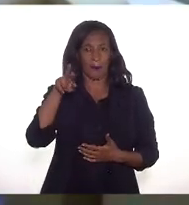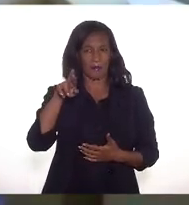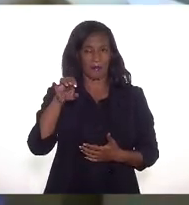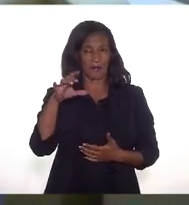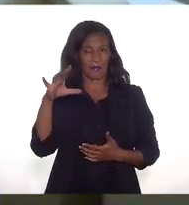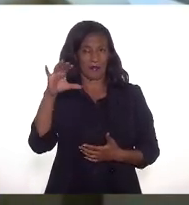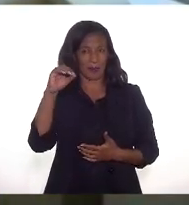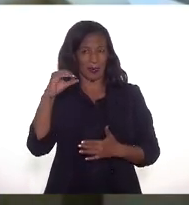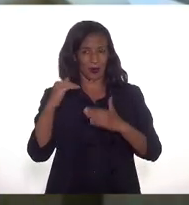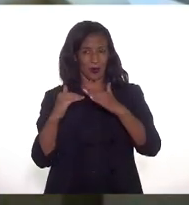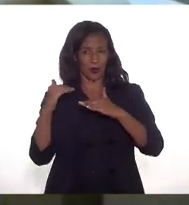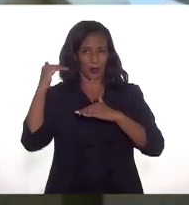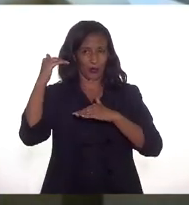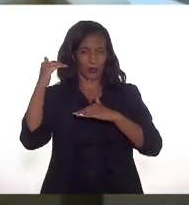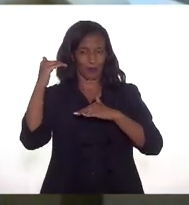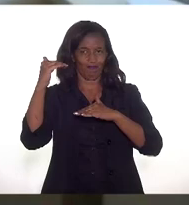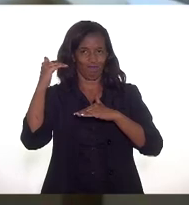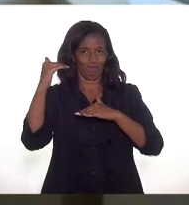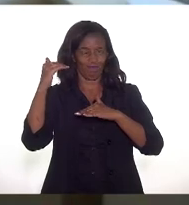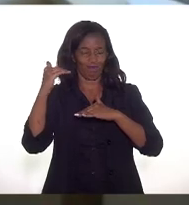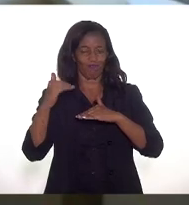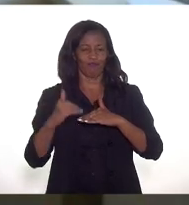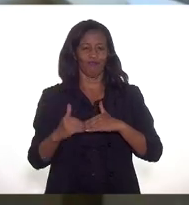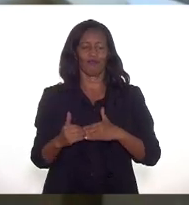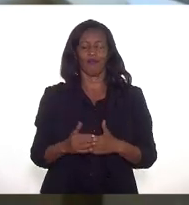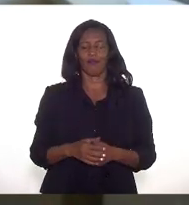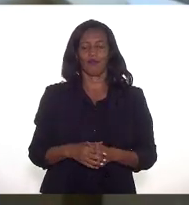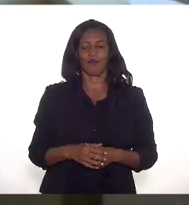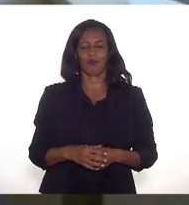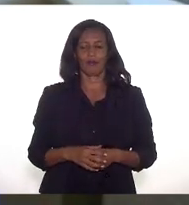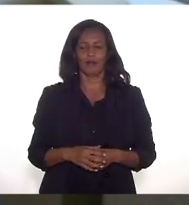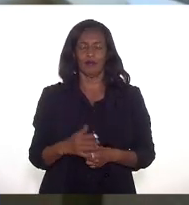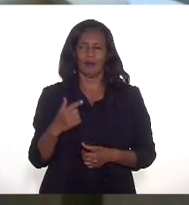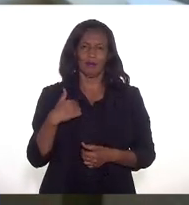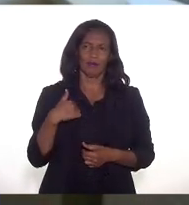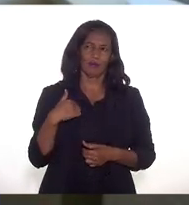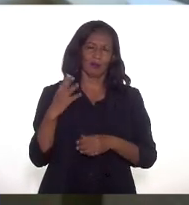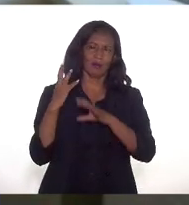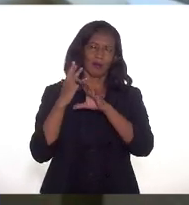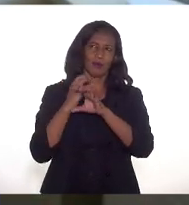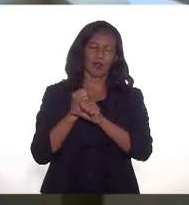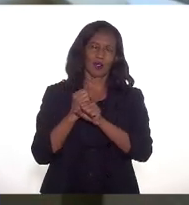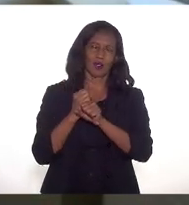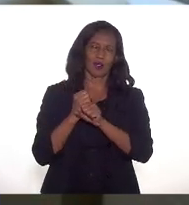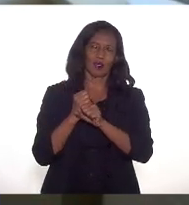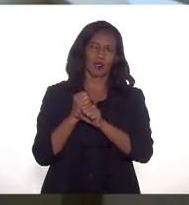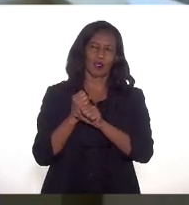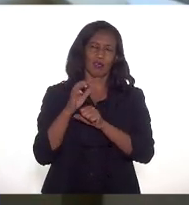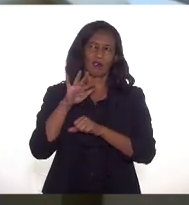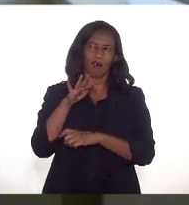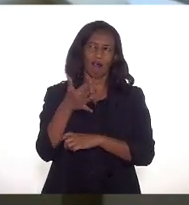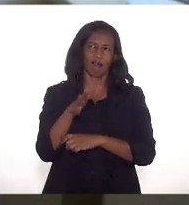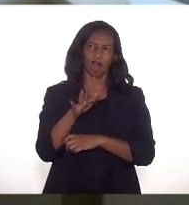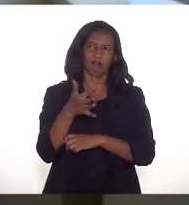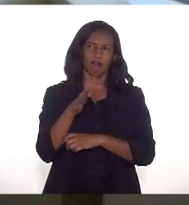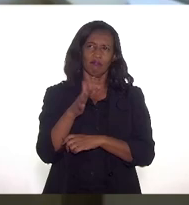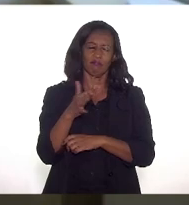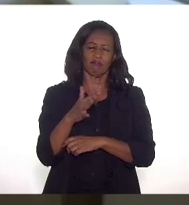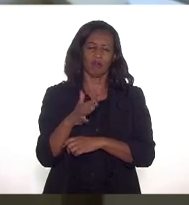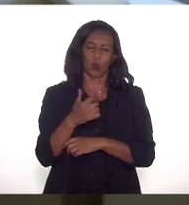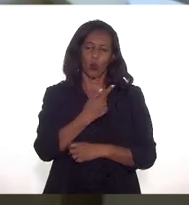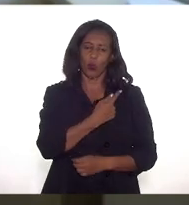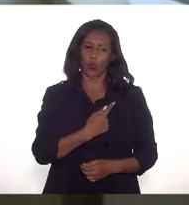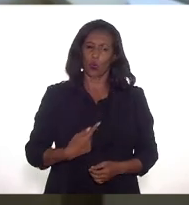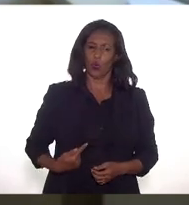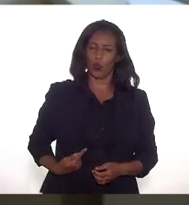as outorgas mínimas que foram conferidas, eu chego à conclusão que, aproximadamente, o